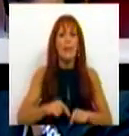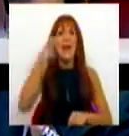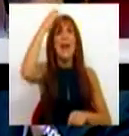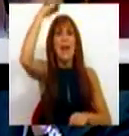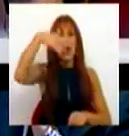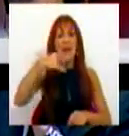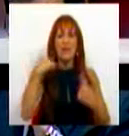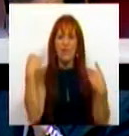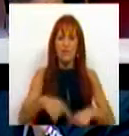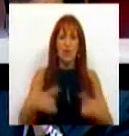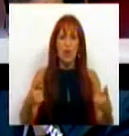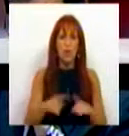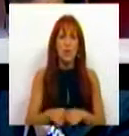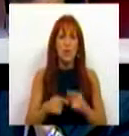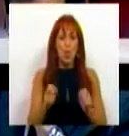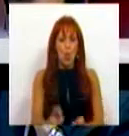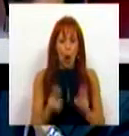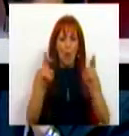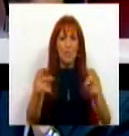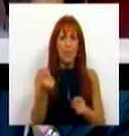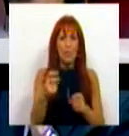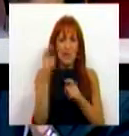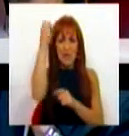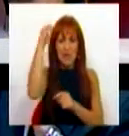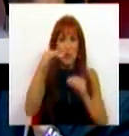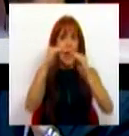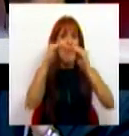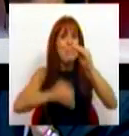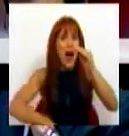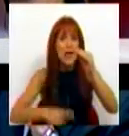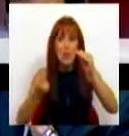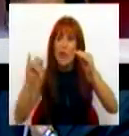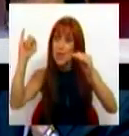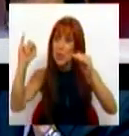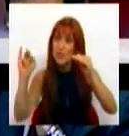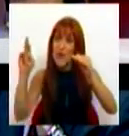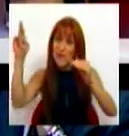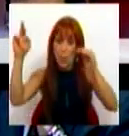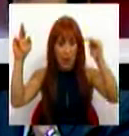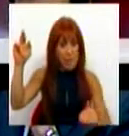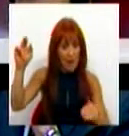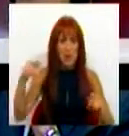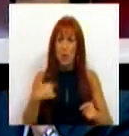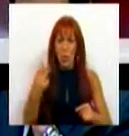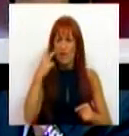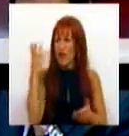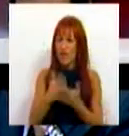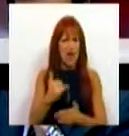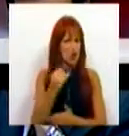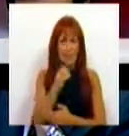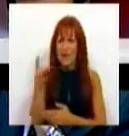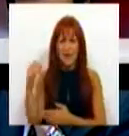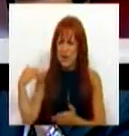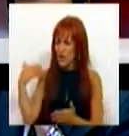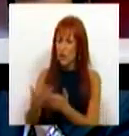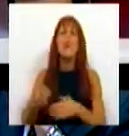eletricidade vamos ter um aumento do preço da eletricidade abaixo do preço da inflação, algo que não se via desde 2006,